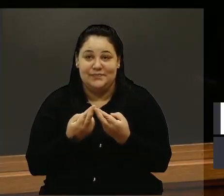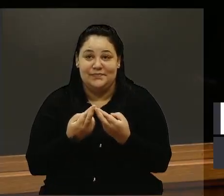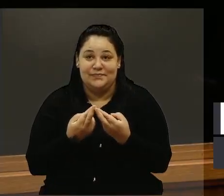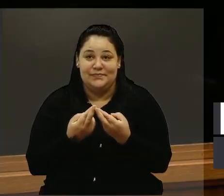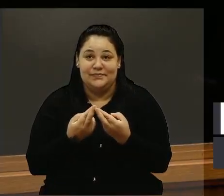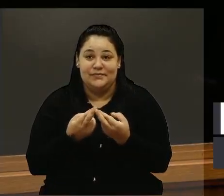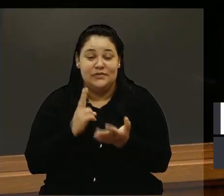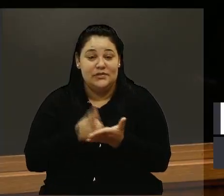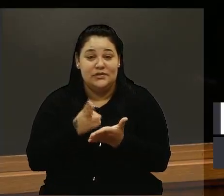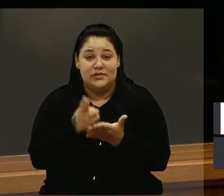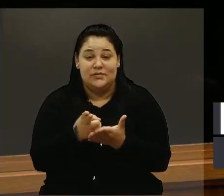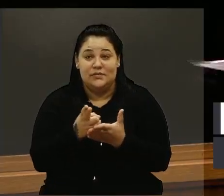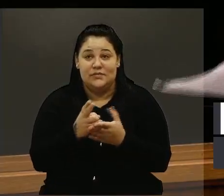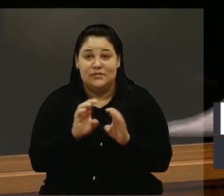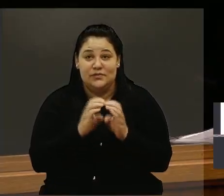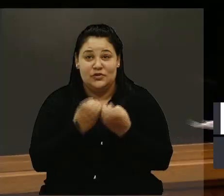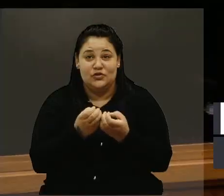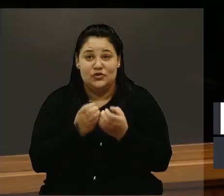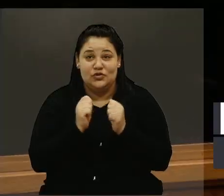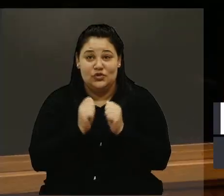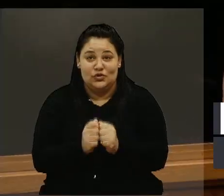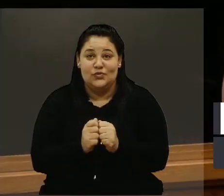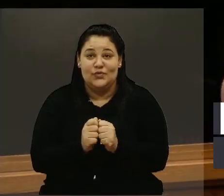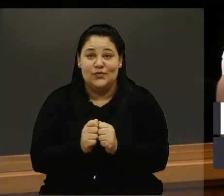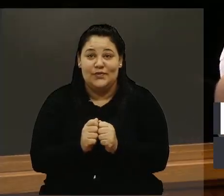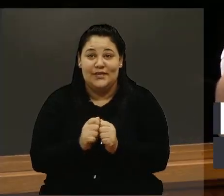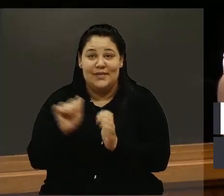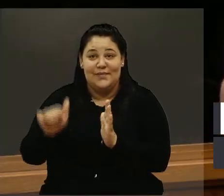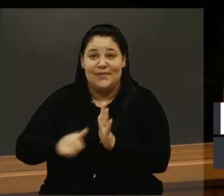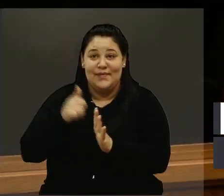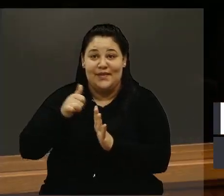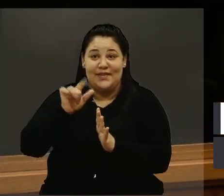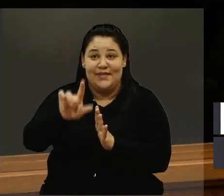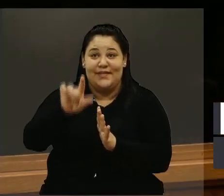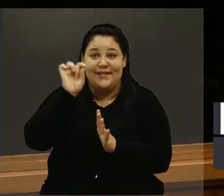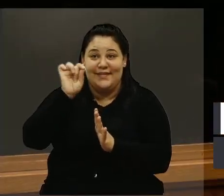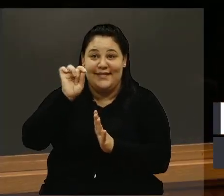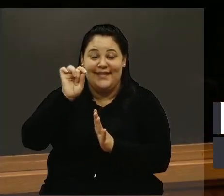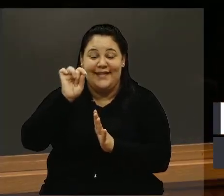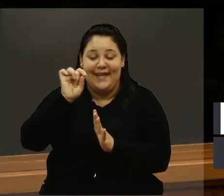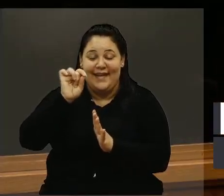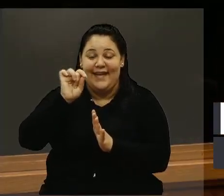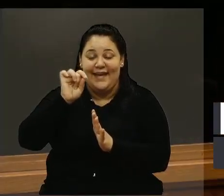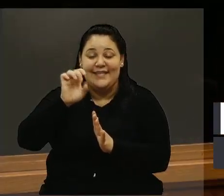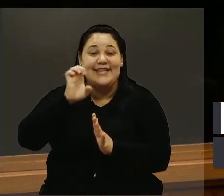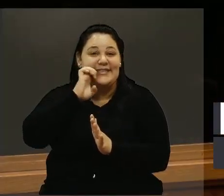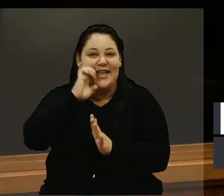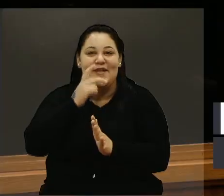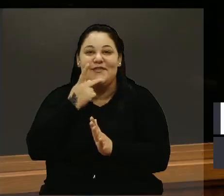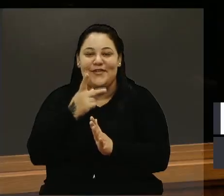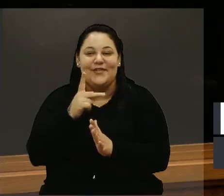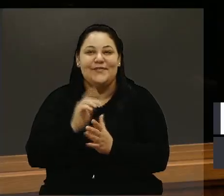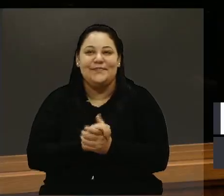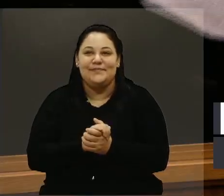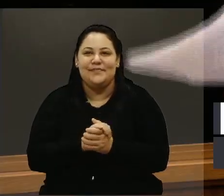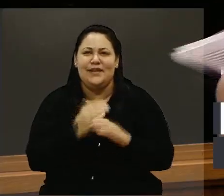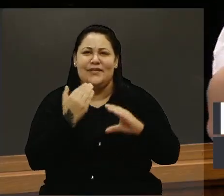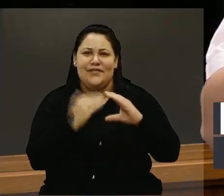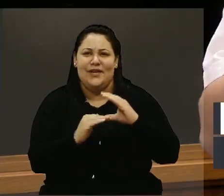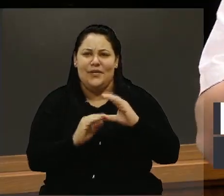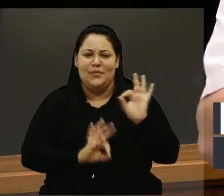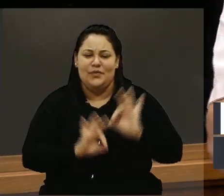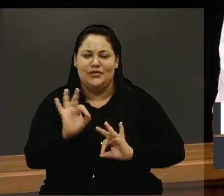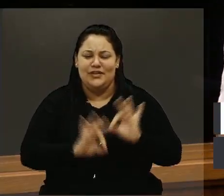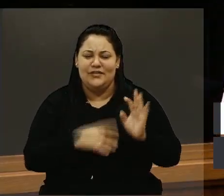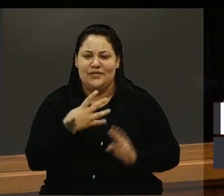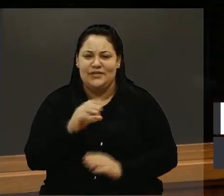de governar com os cidadãos. Isso aqui é a favorita da vereadora Estela, ela me admitiu, presidente. Encaminhar o projeto da 409, esse é